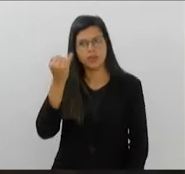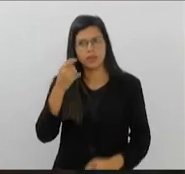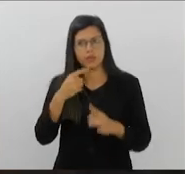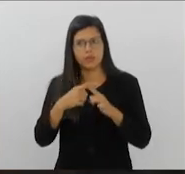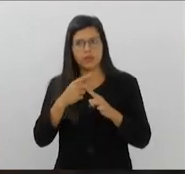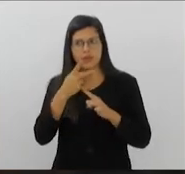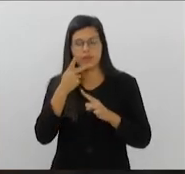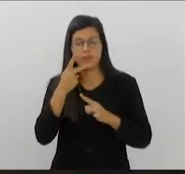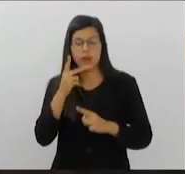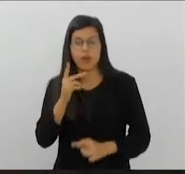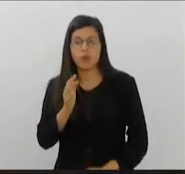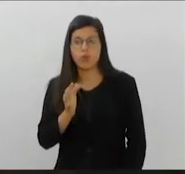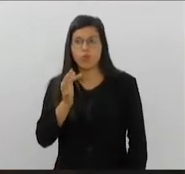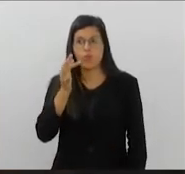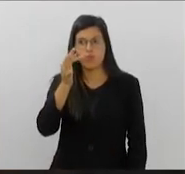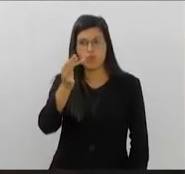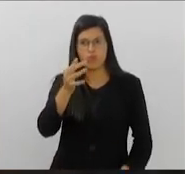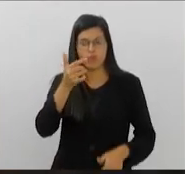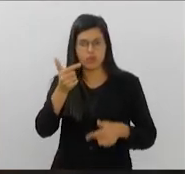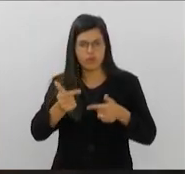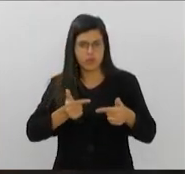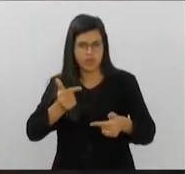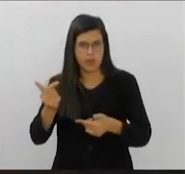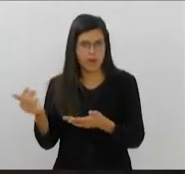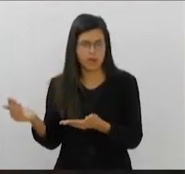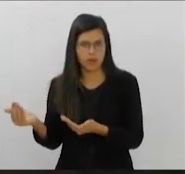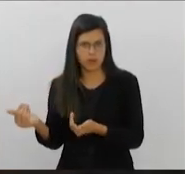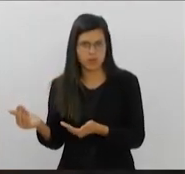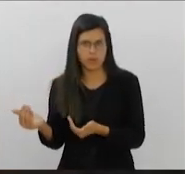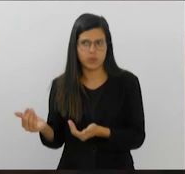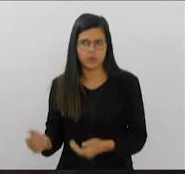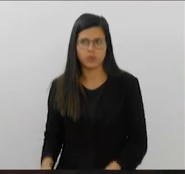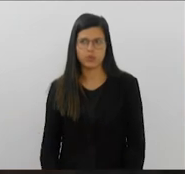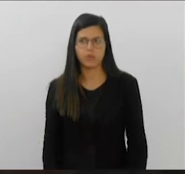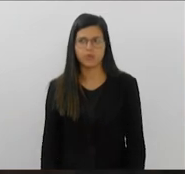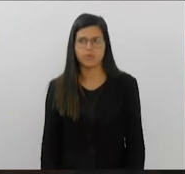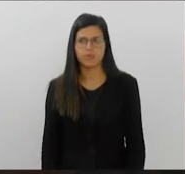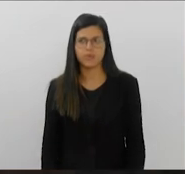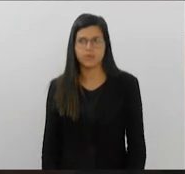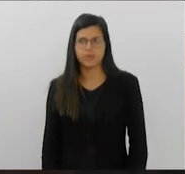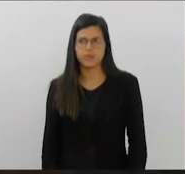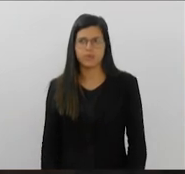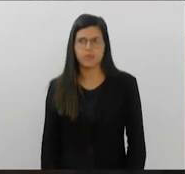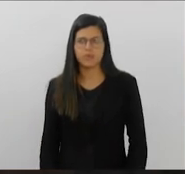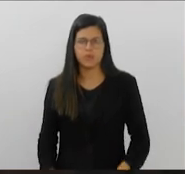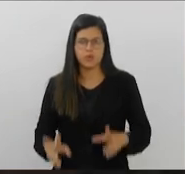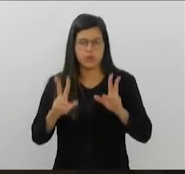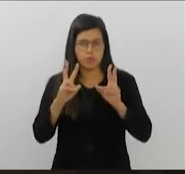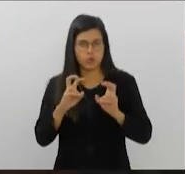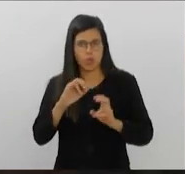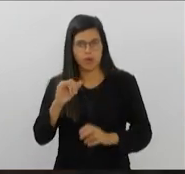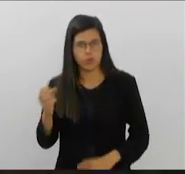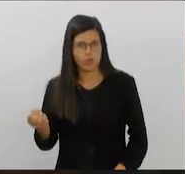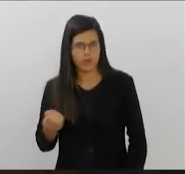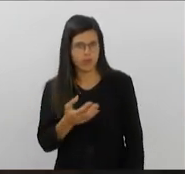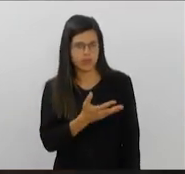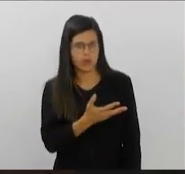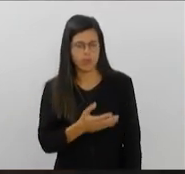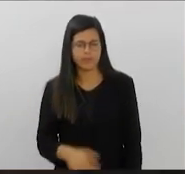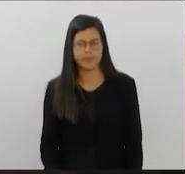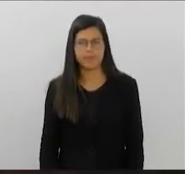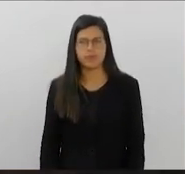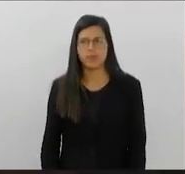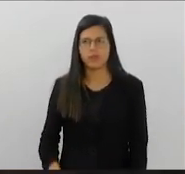fala do futuro de trabalho da juventude e sobre inovação, com